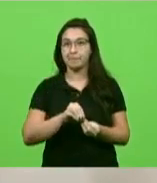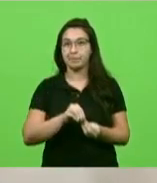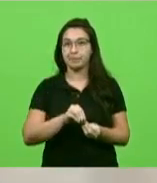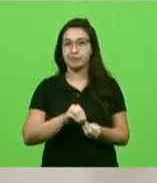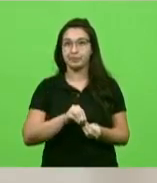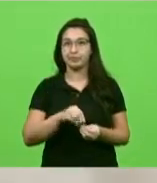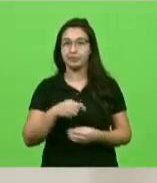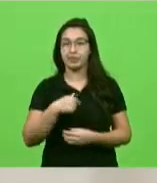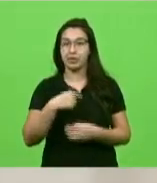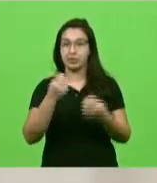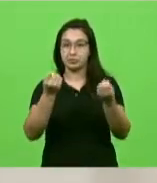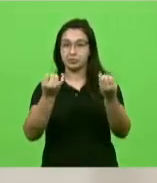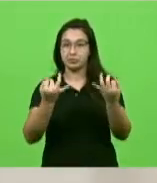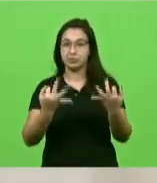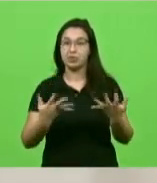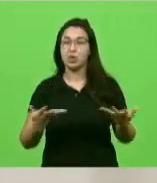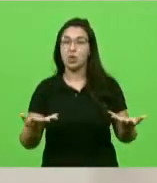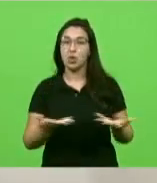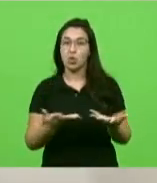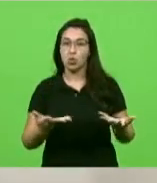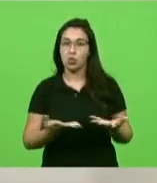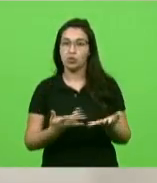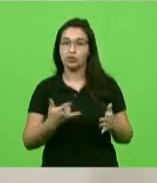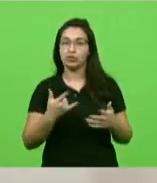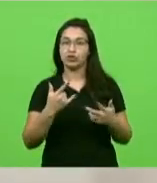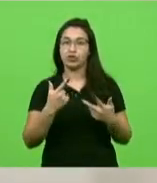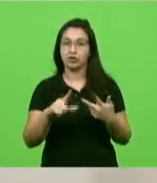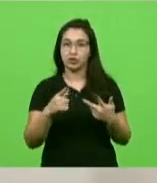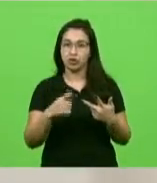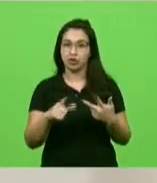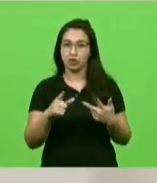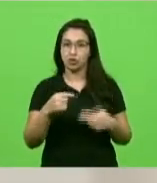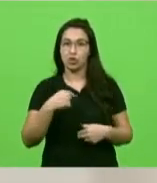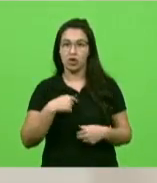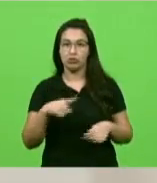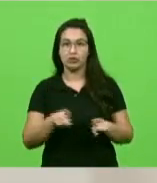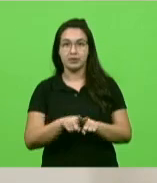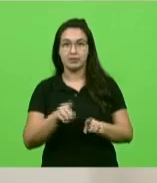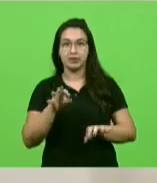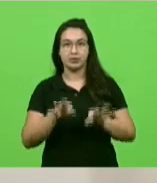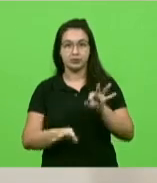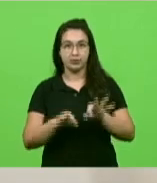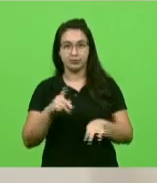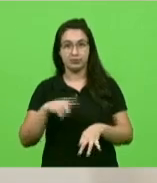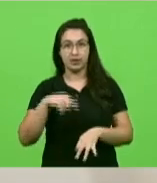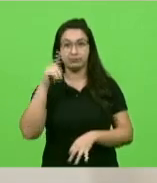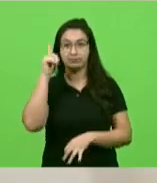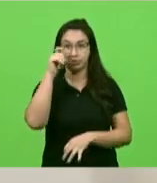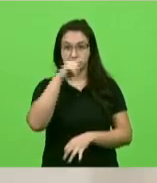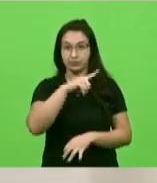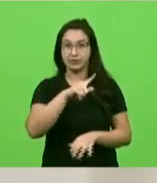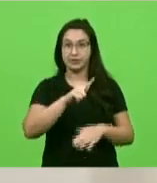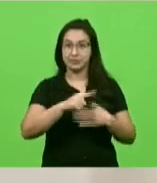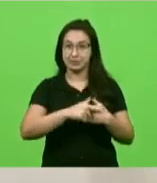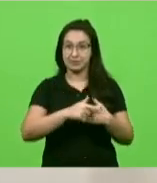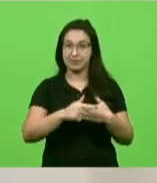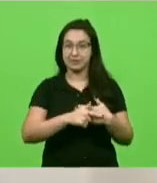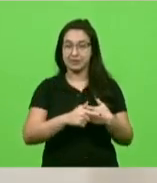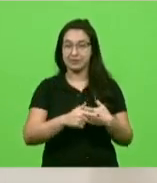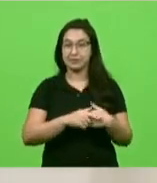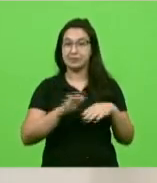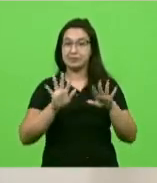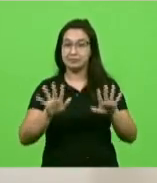Concluo dizendo que hoje, além de legislador, me torno julgador. Tarefa árdua. Contudo, não